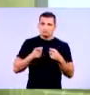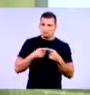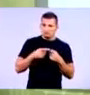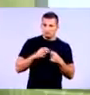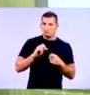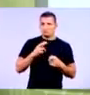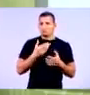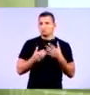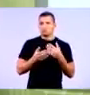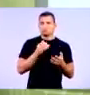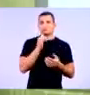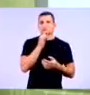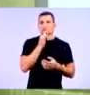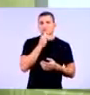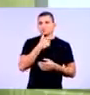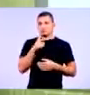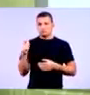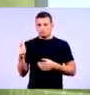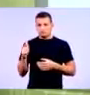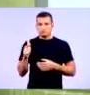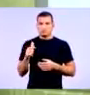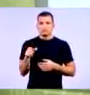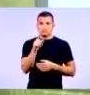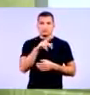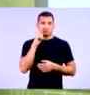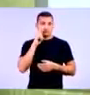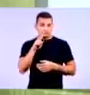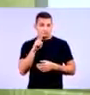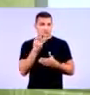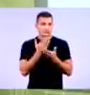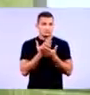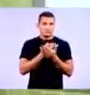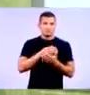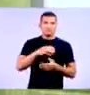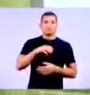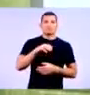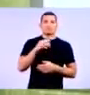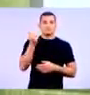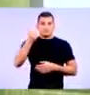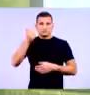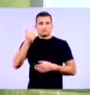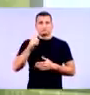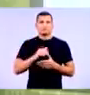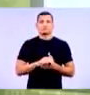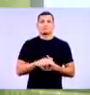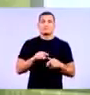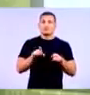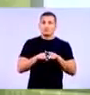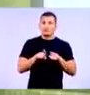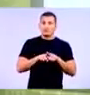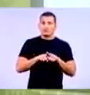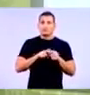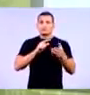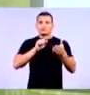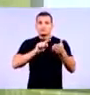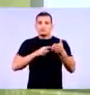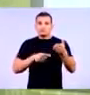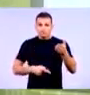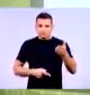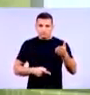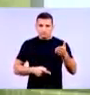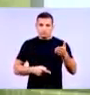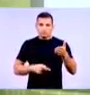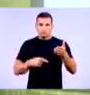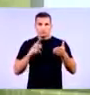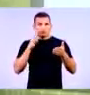situação que vocês viram, inclusive, na aula inaugural. E a questão da revisão de frequência são 2 dias